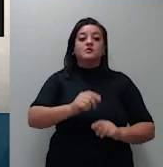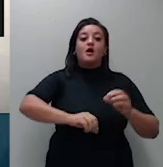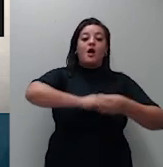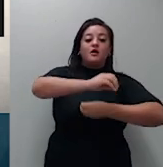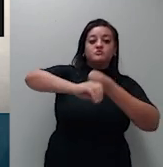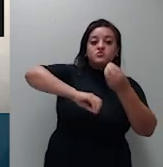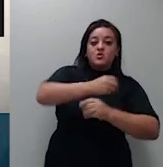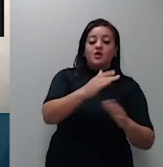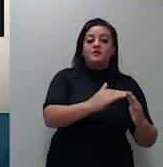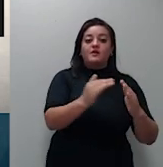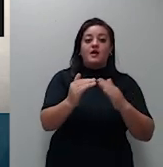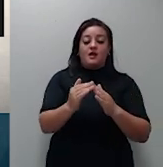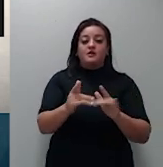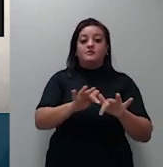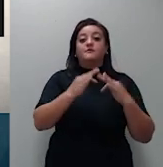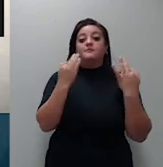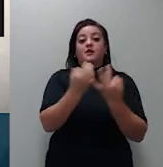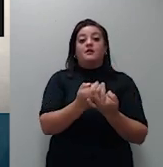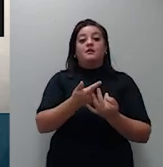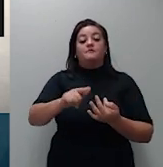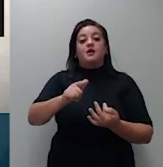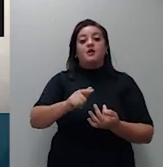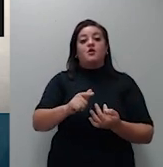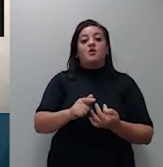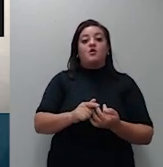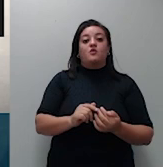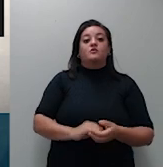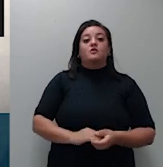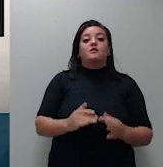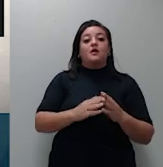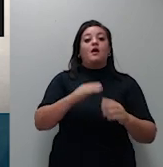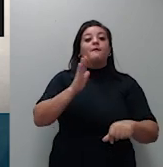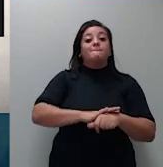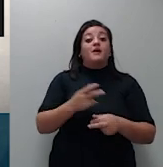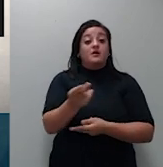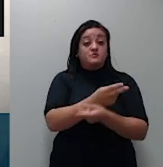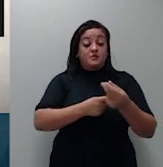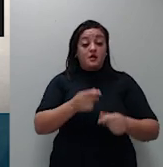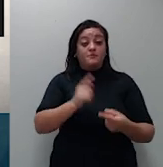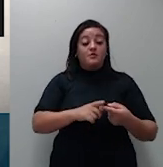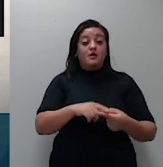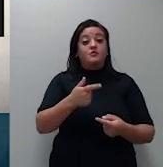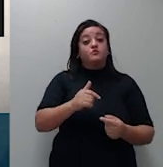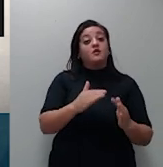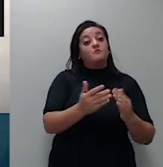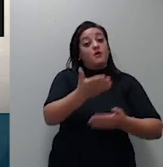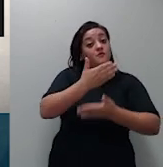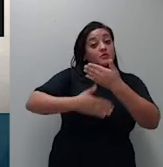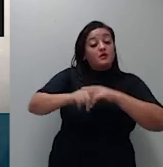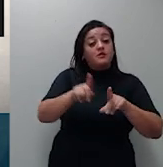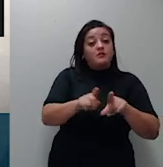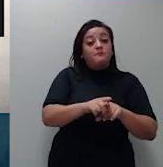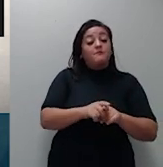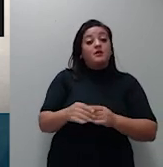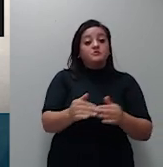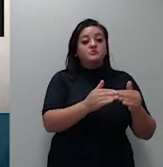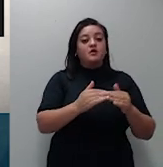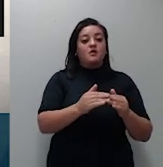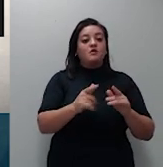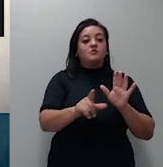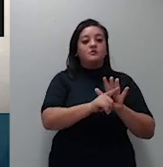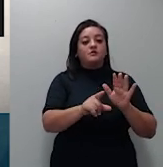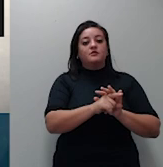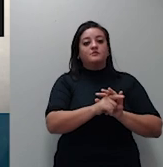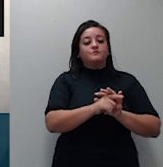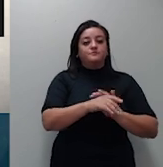familiar para bem mais valioso Até porque não ouvir modas interior satisfaz os requisitos da Lei 8009